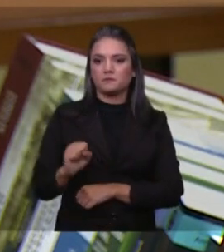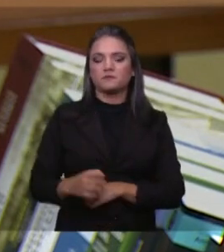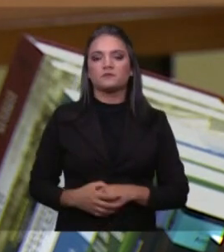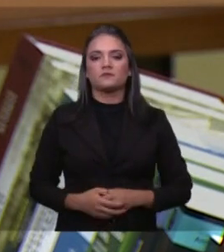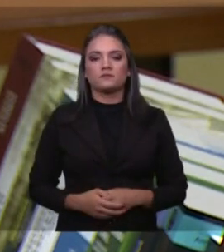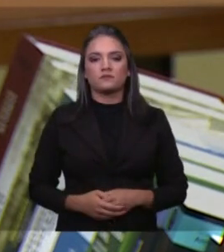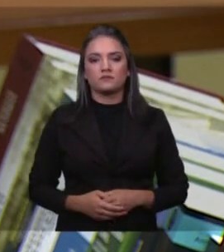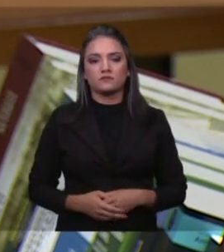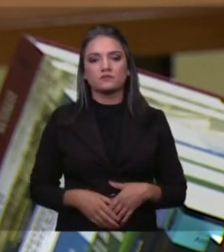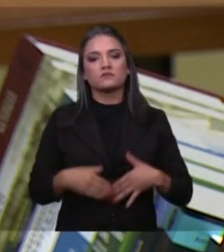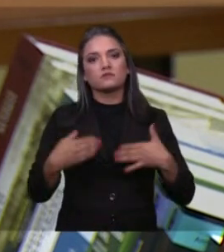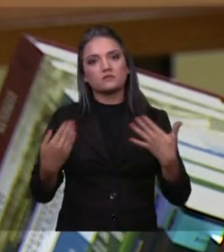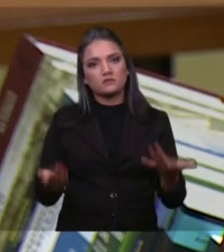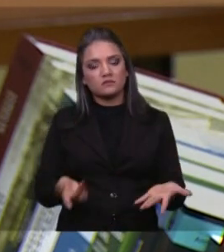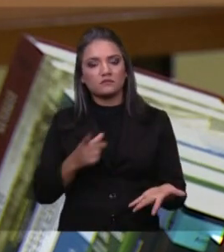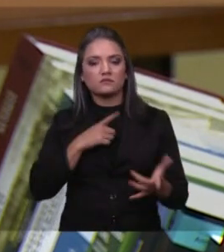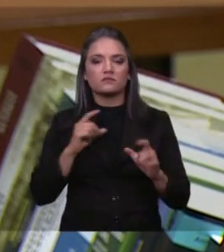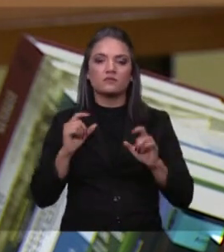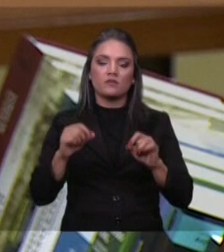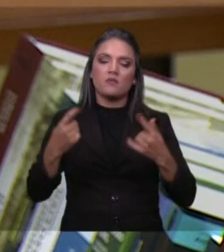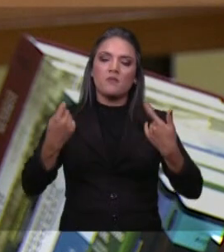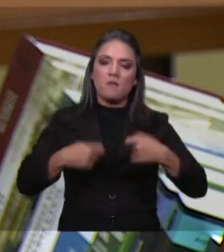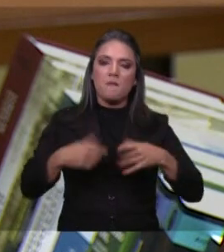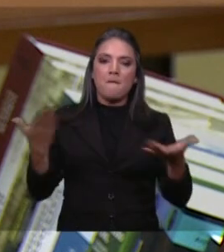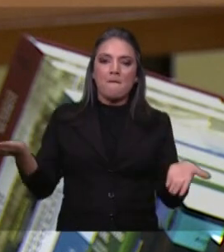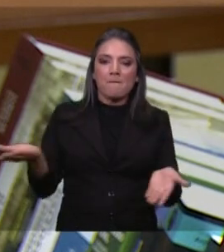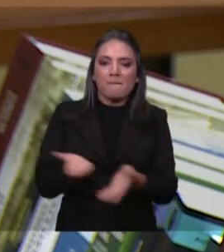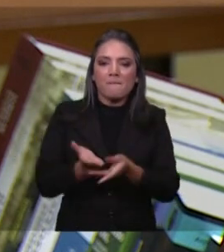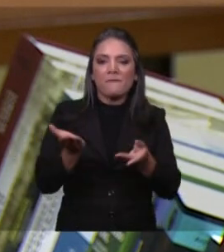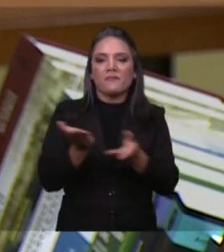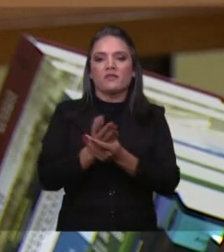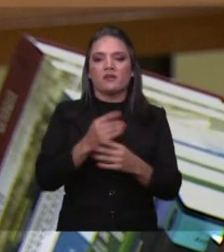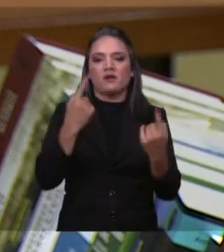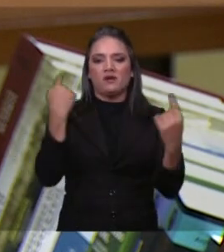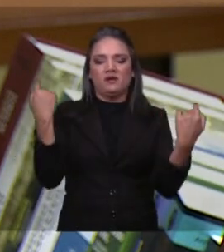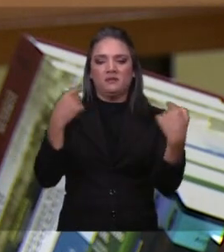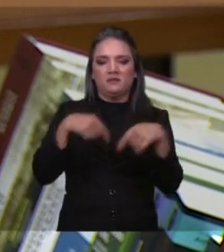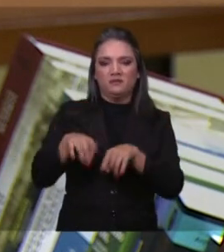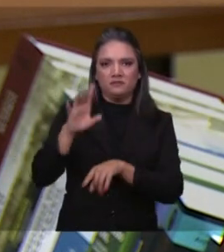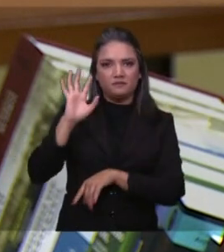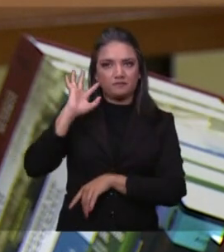30/8/2018, restando obstado o ajuizamento de ações decisórias contra decisões